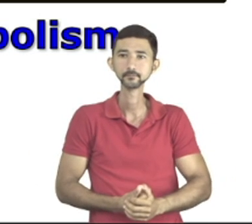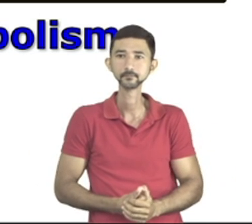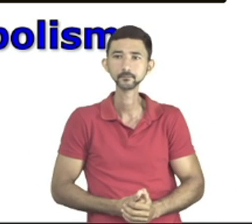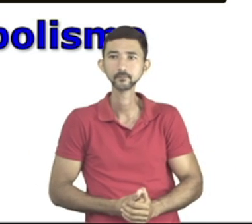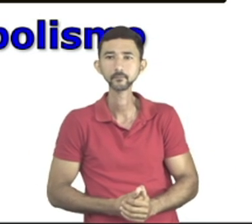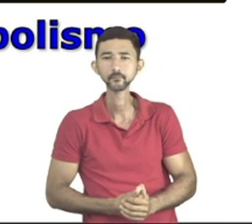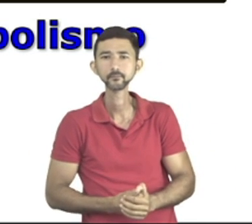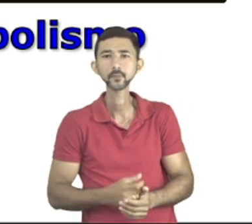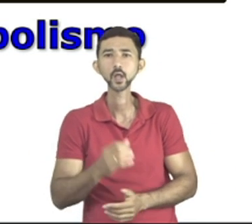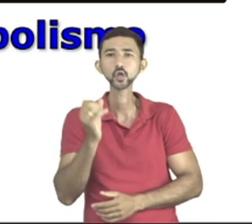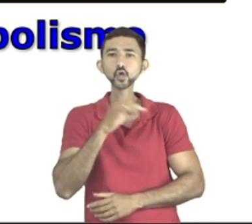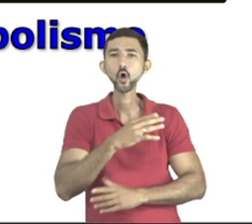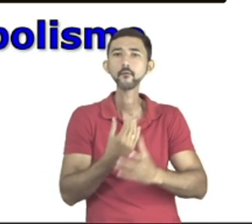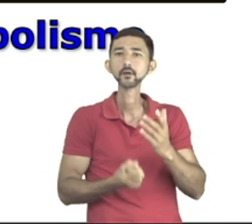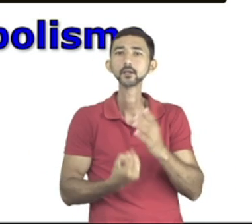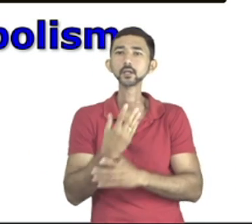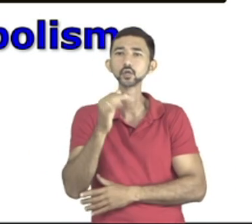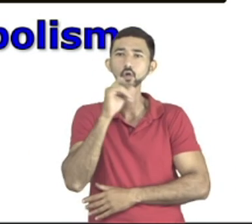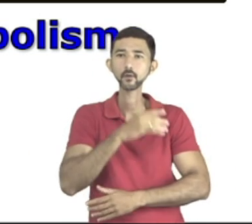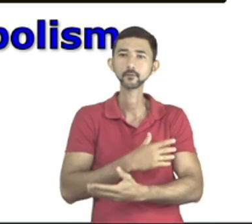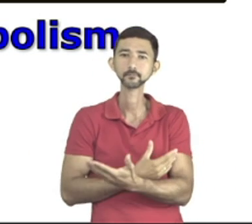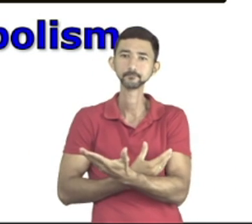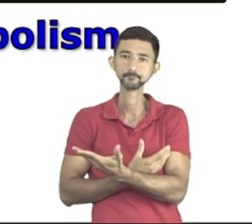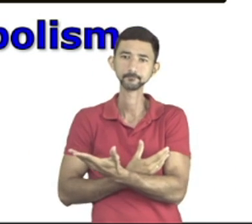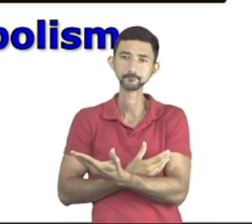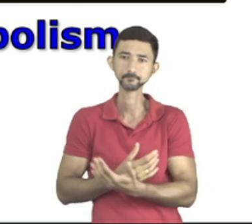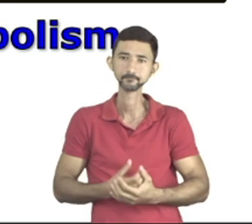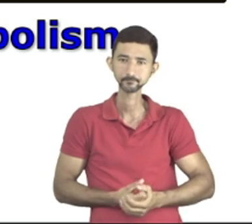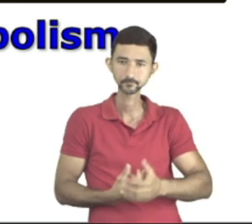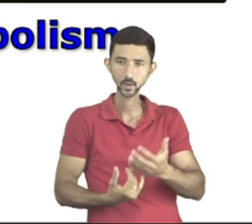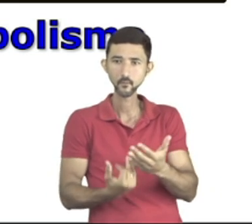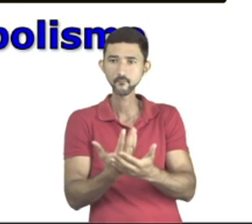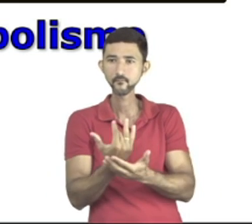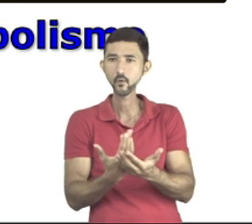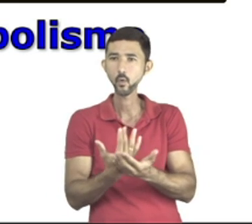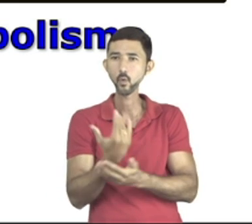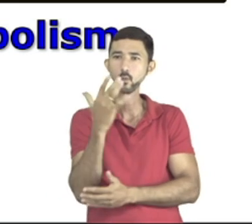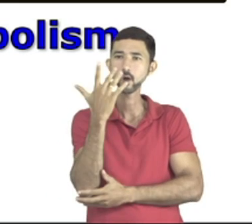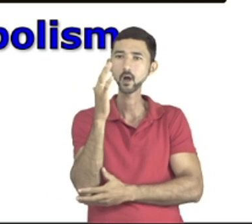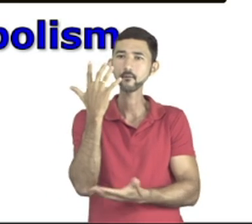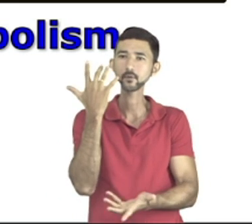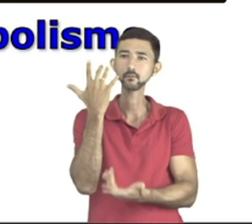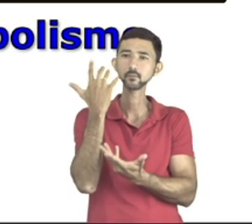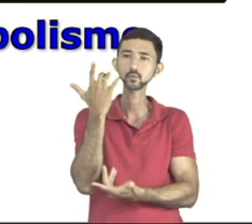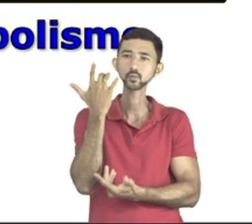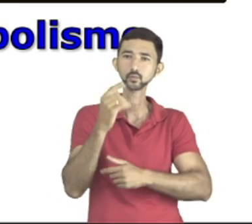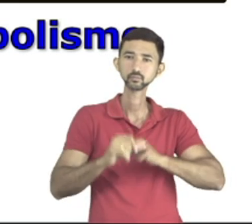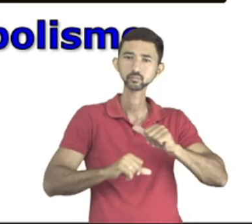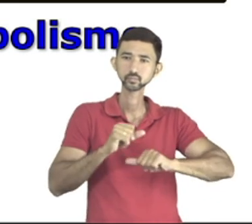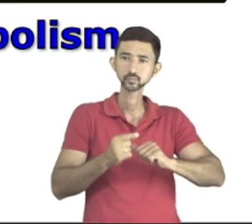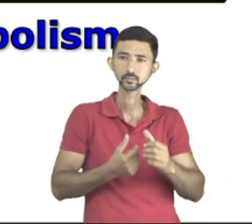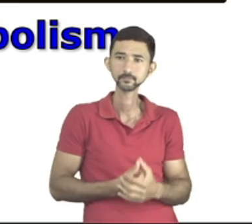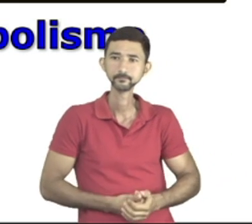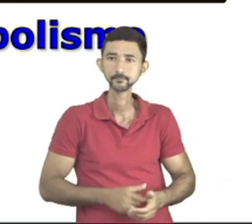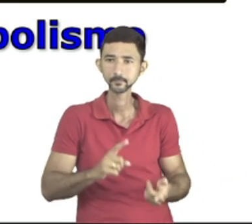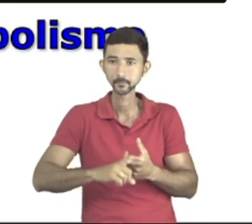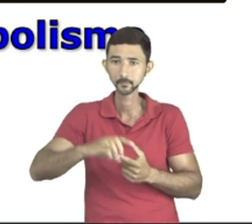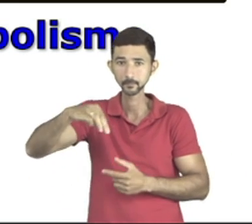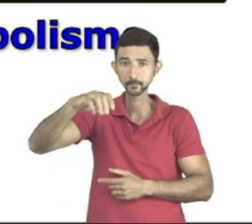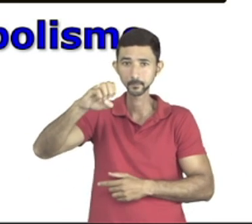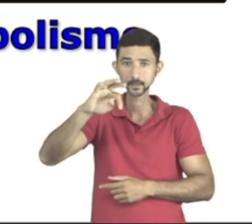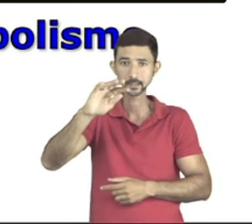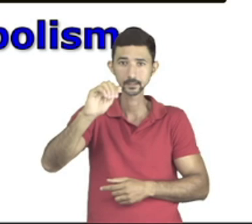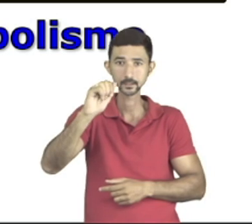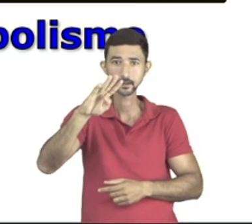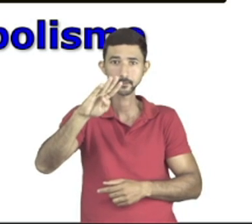novas substâncias. Aí a gente colocou para você aí uma combustão, uma oxidação, o metabolismo,